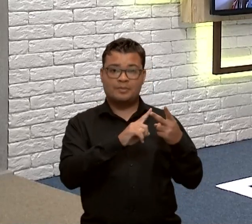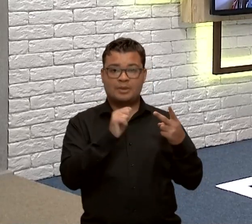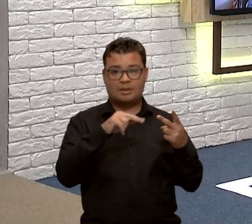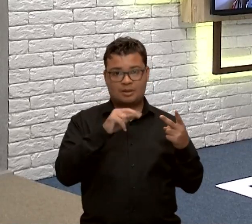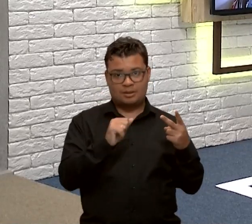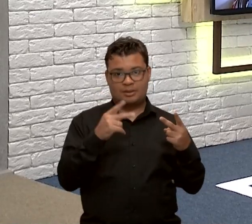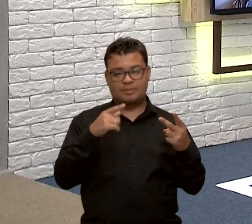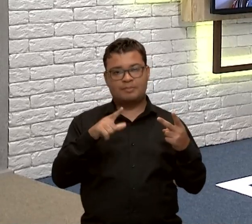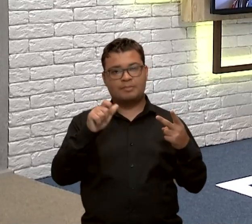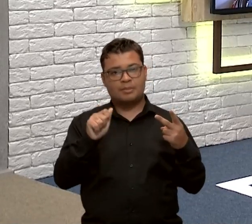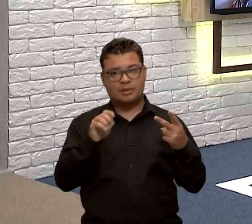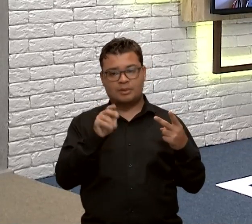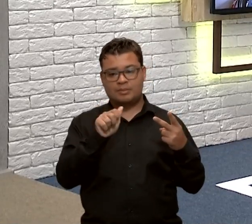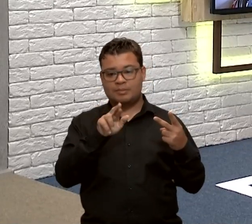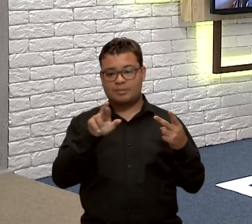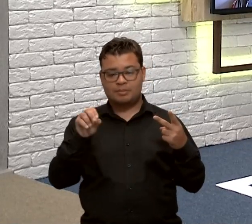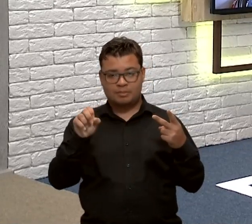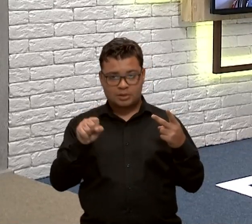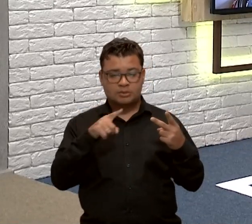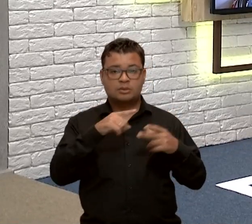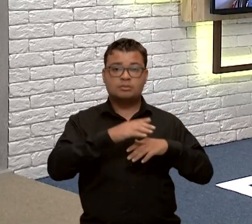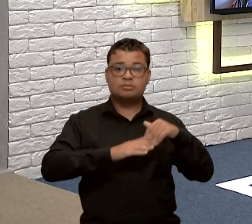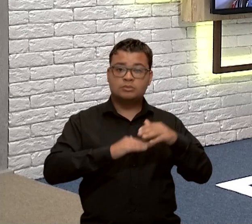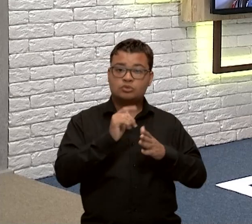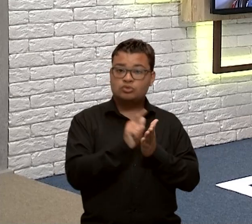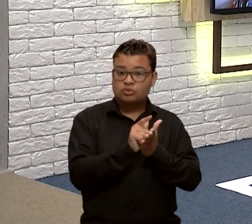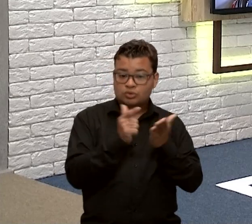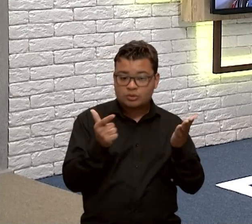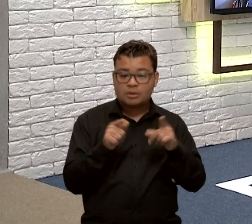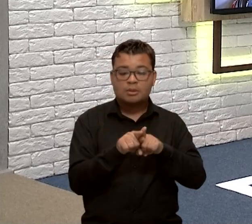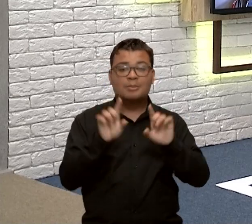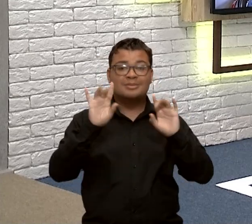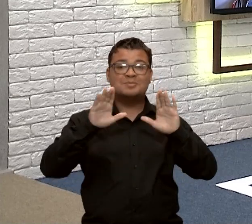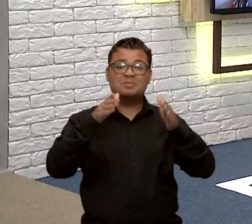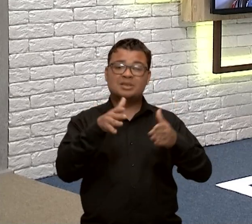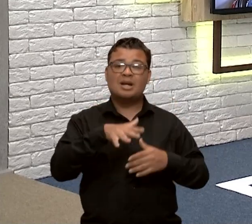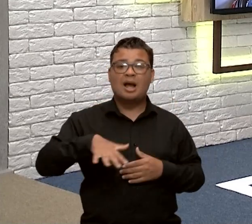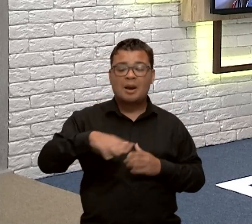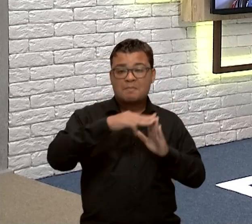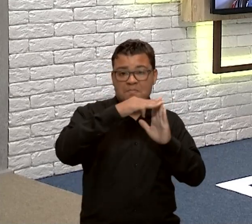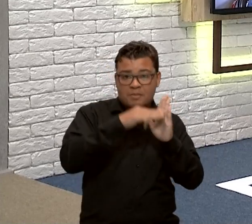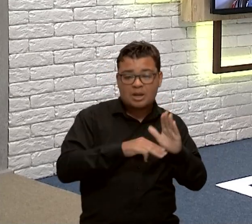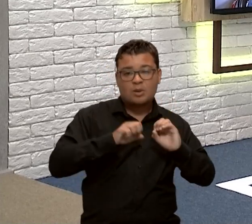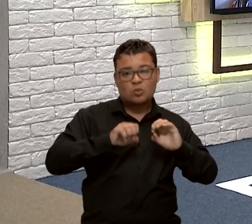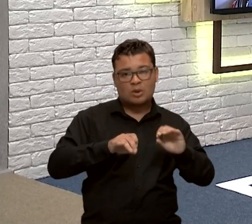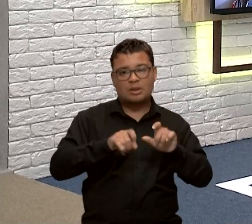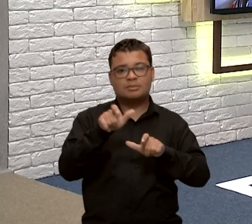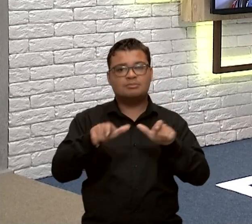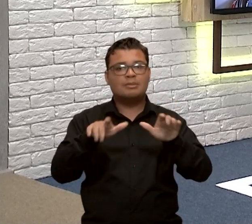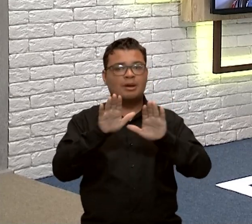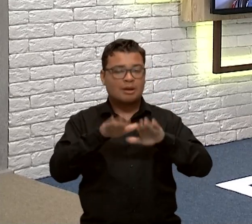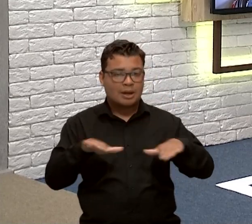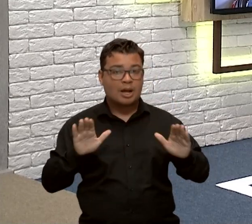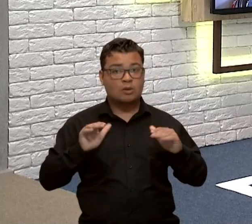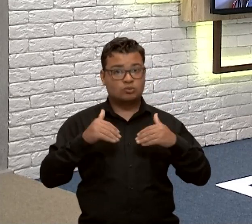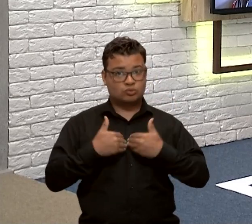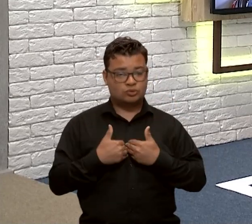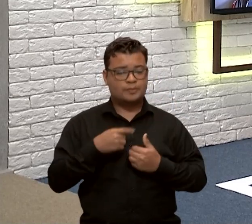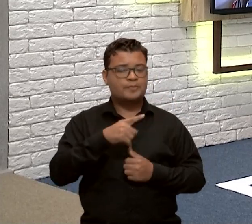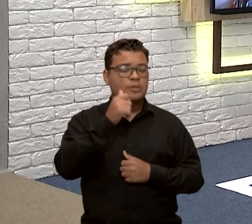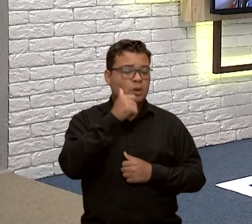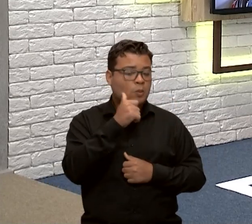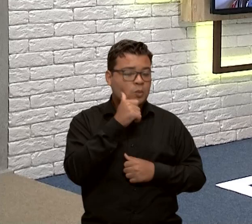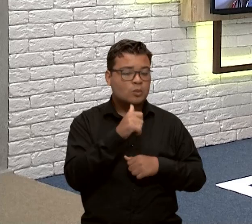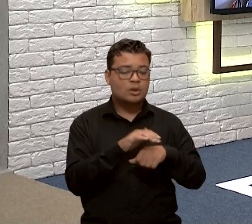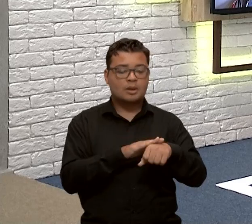e especialista de um método de educação para crianças autistas. Ela se define como uma mulher branca, com